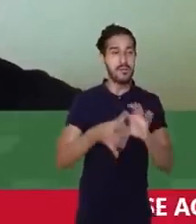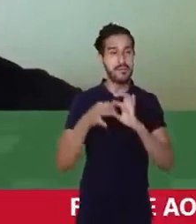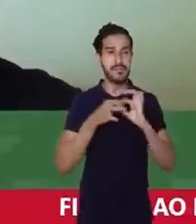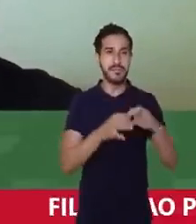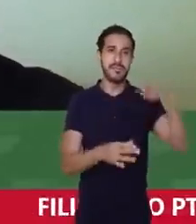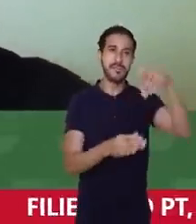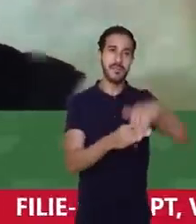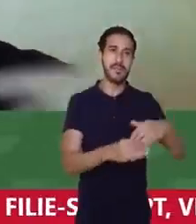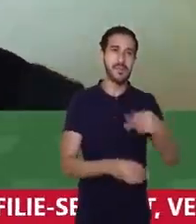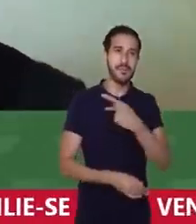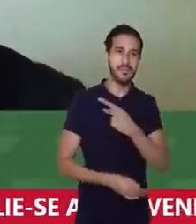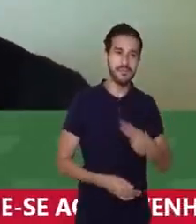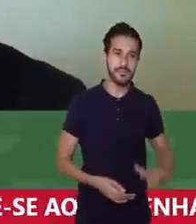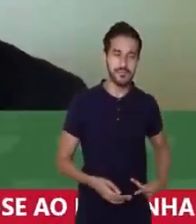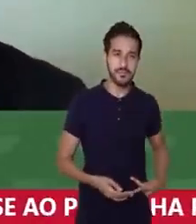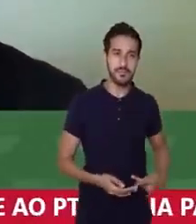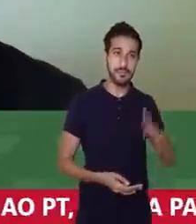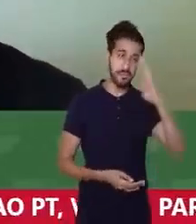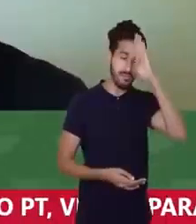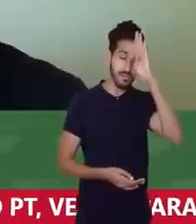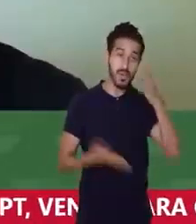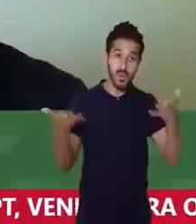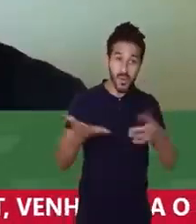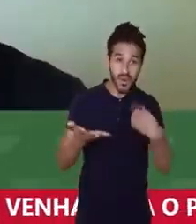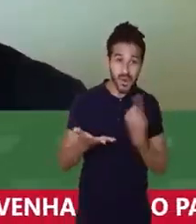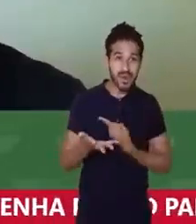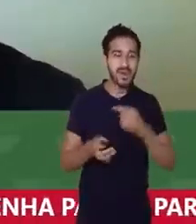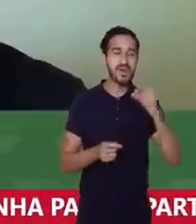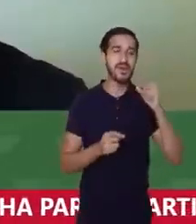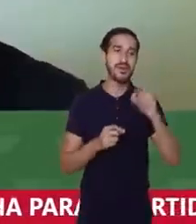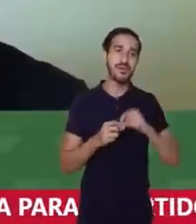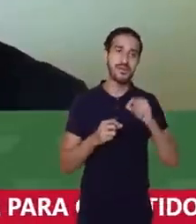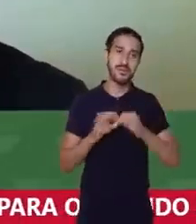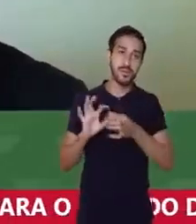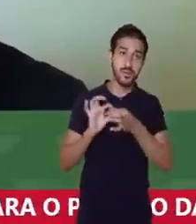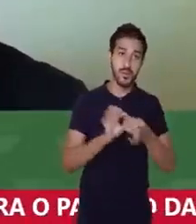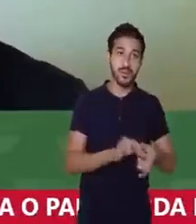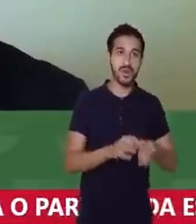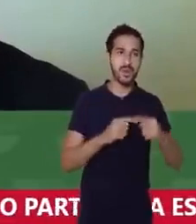e elegeram o Bolsonaro. E hoje nós vivemos essa situação que é